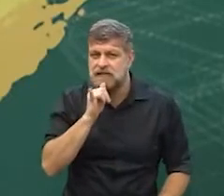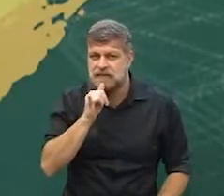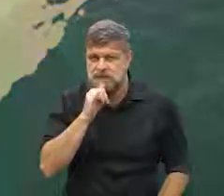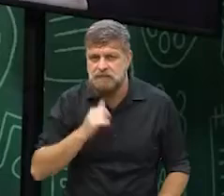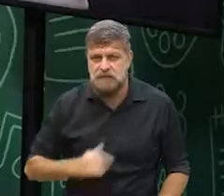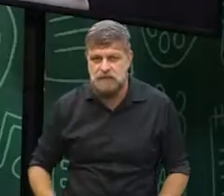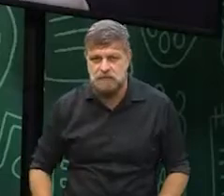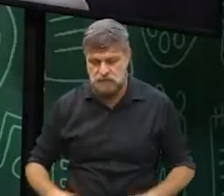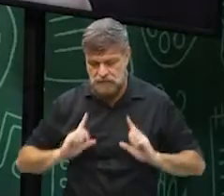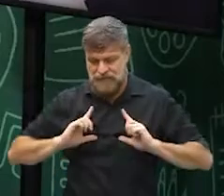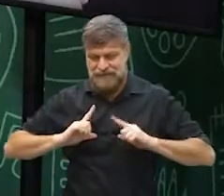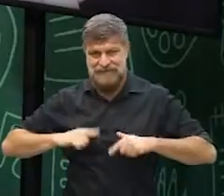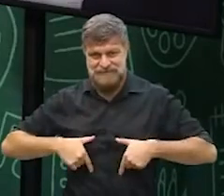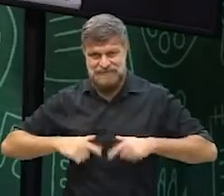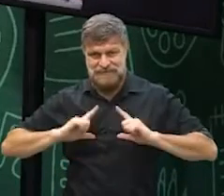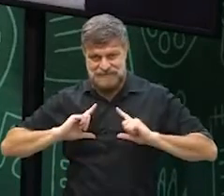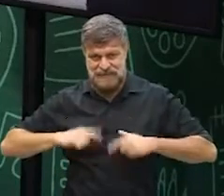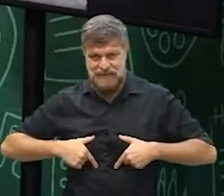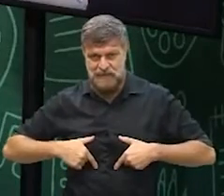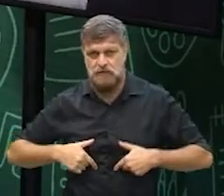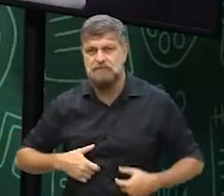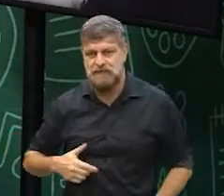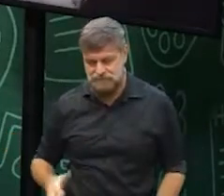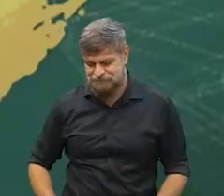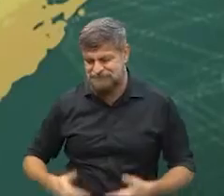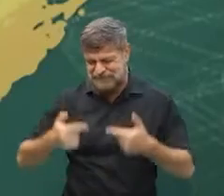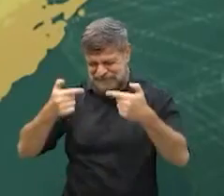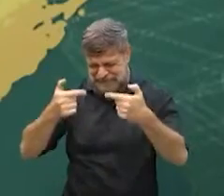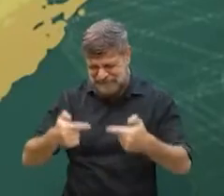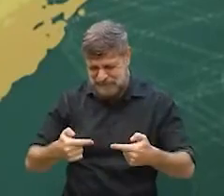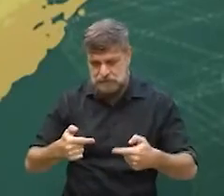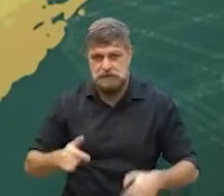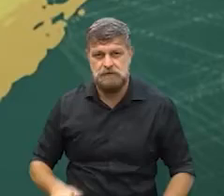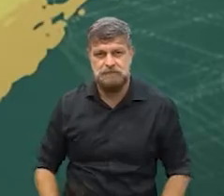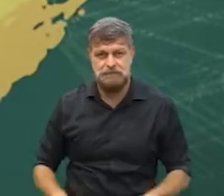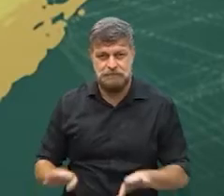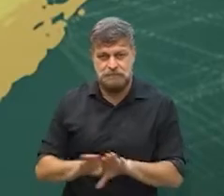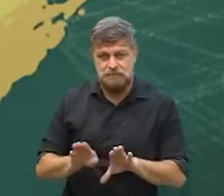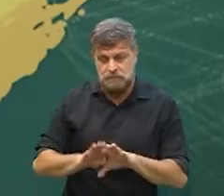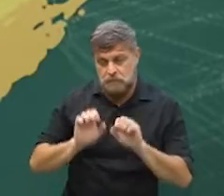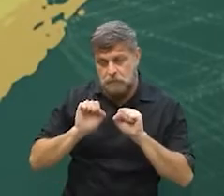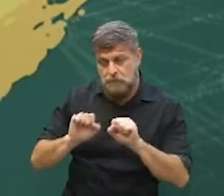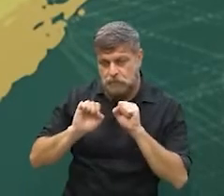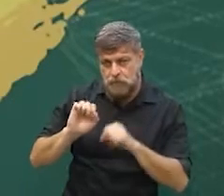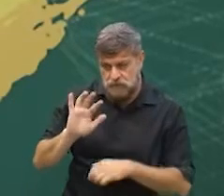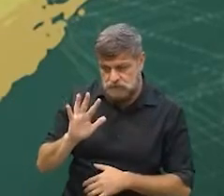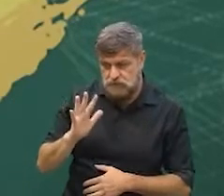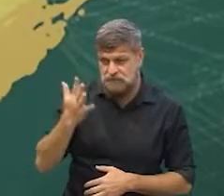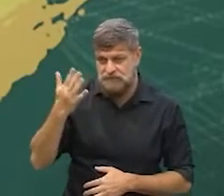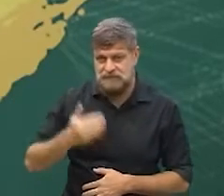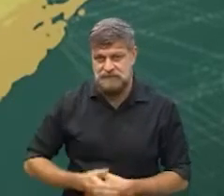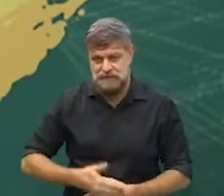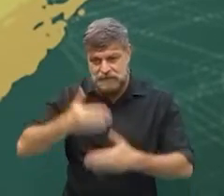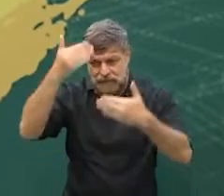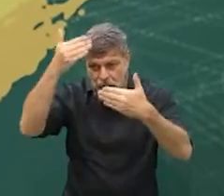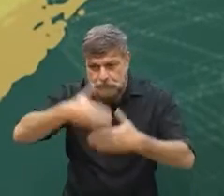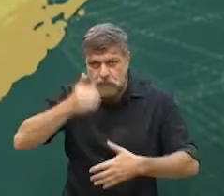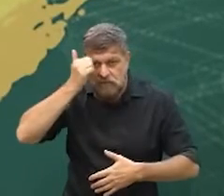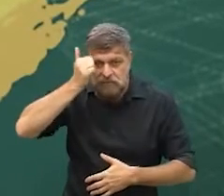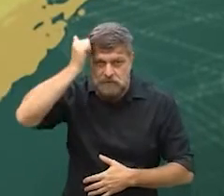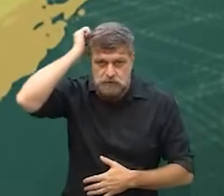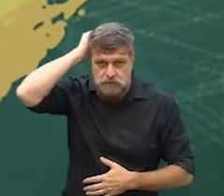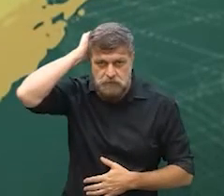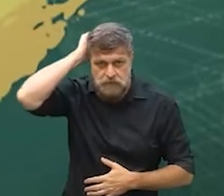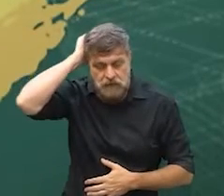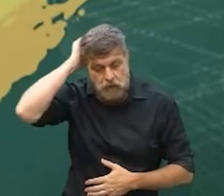de Israel e Palestina. Então, são coisas que certamente podem vir a cair no